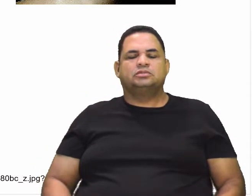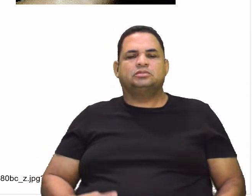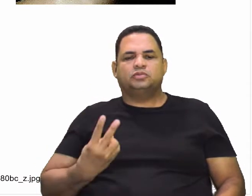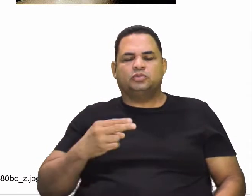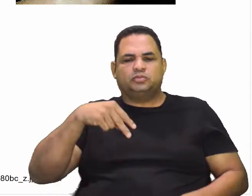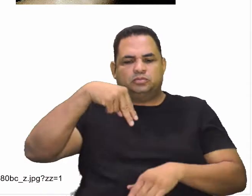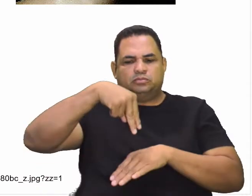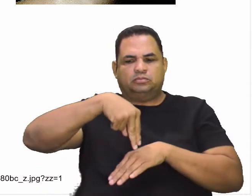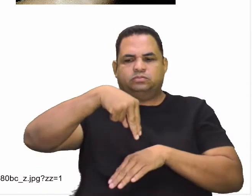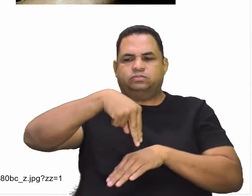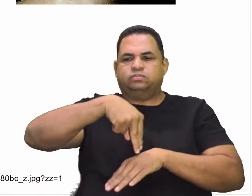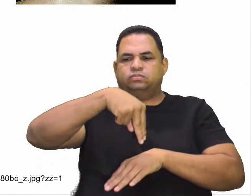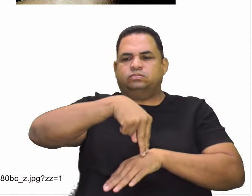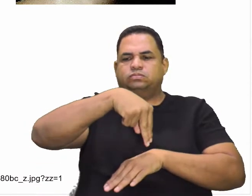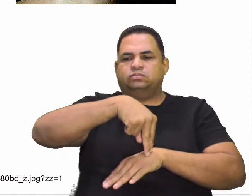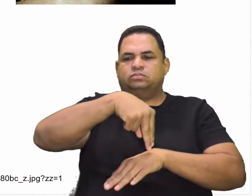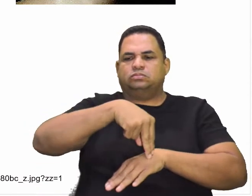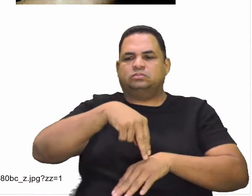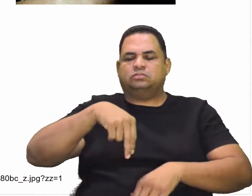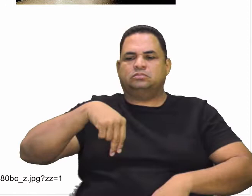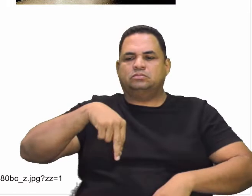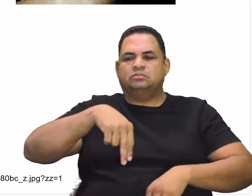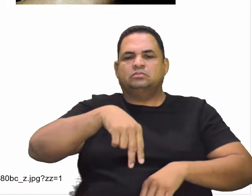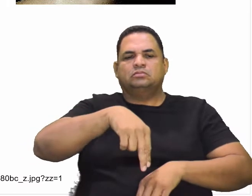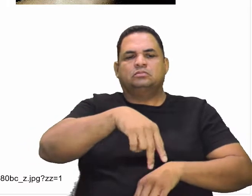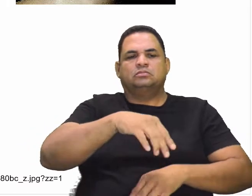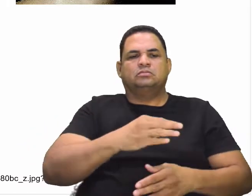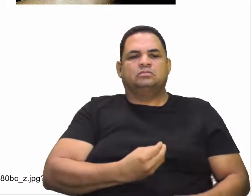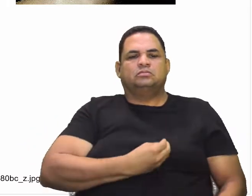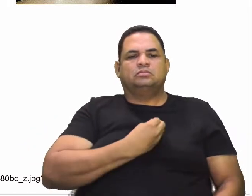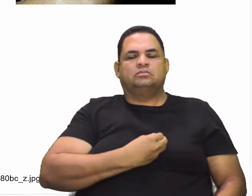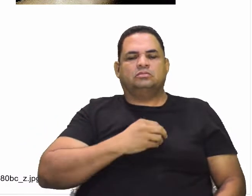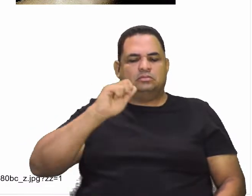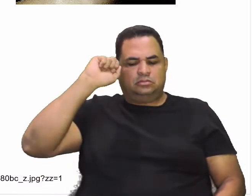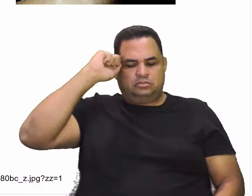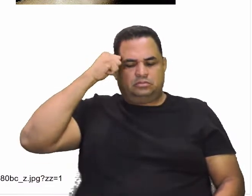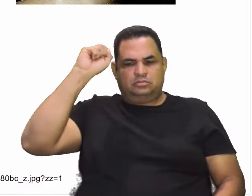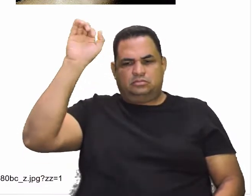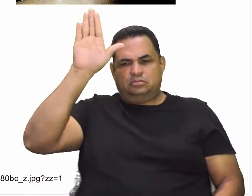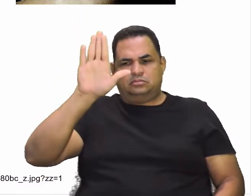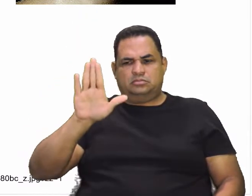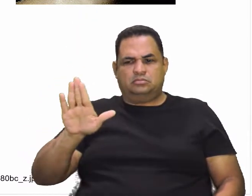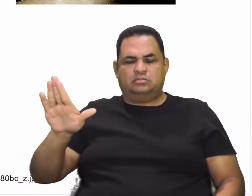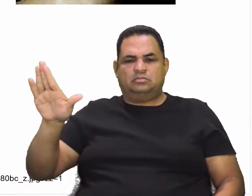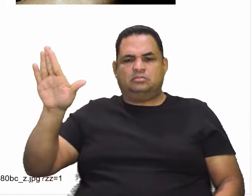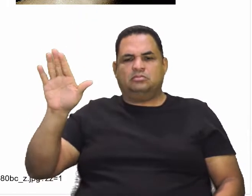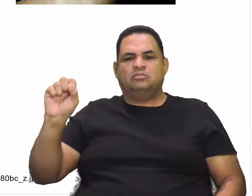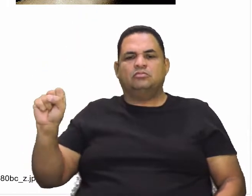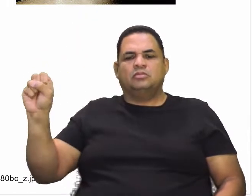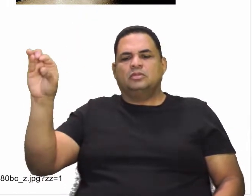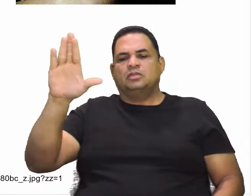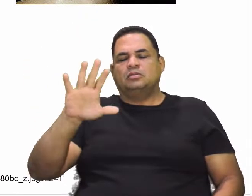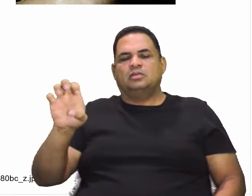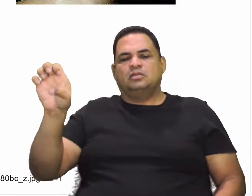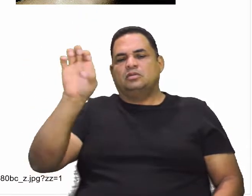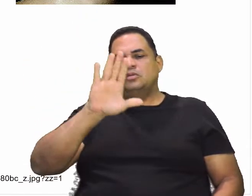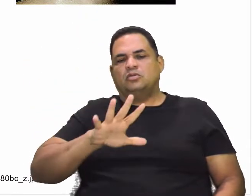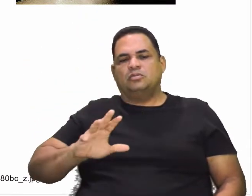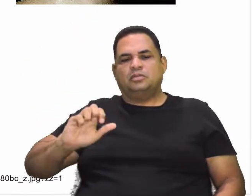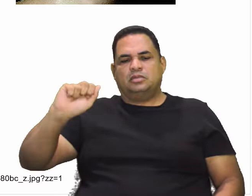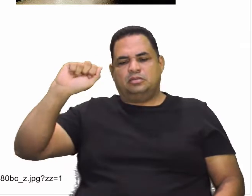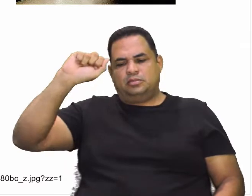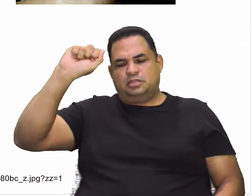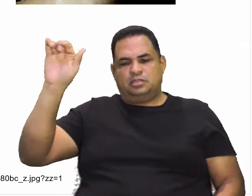e andava ereto. Viveu aonde? Na África. E se espalhou pela Europa e pela Ásia.